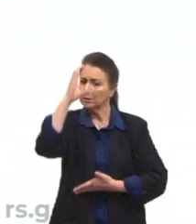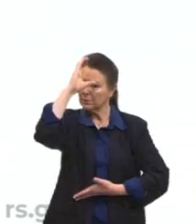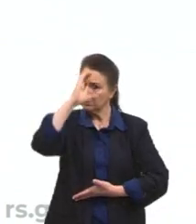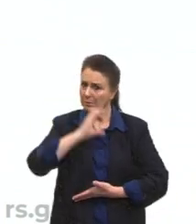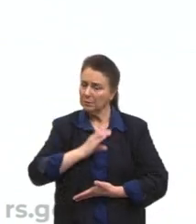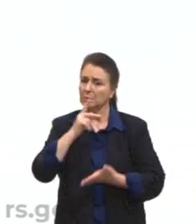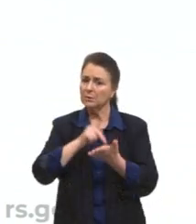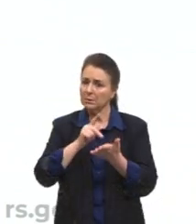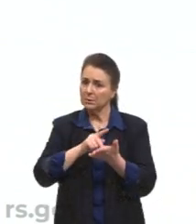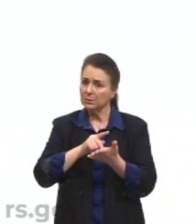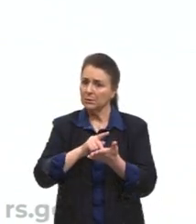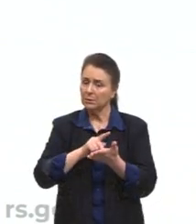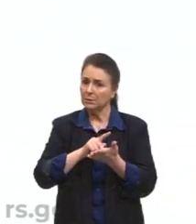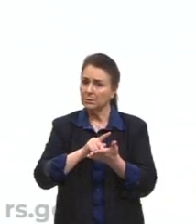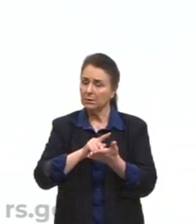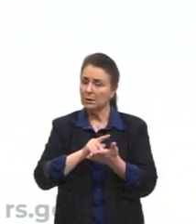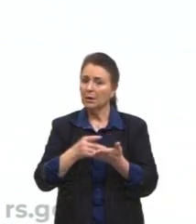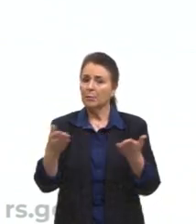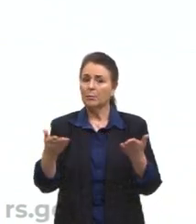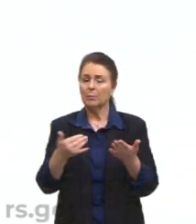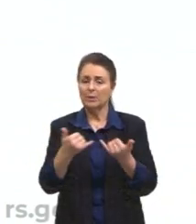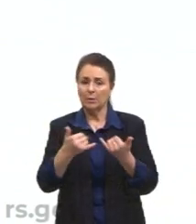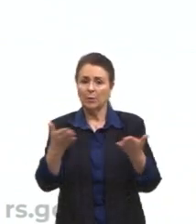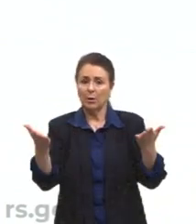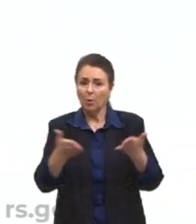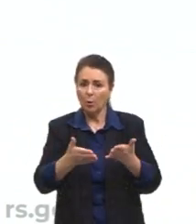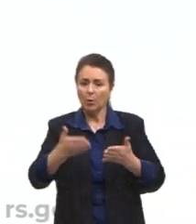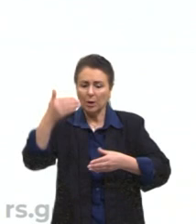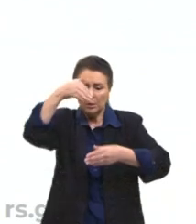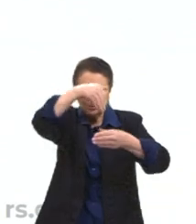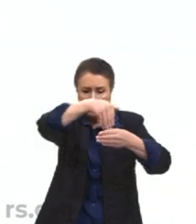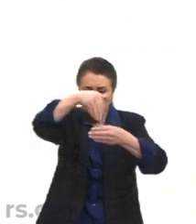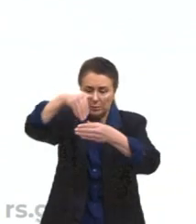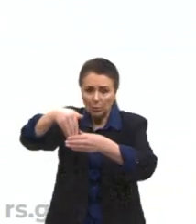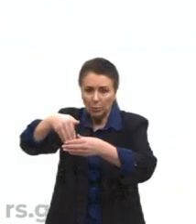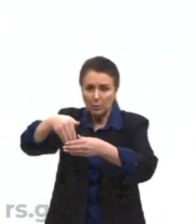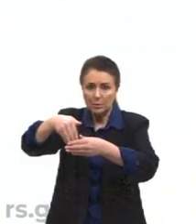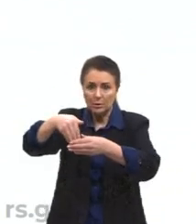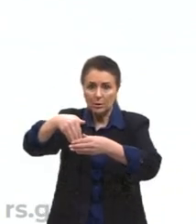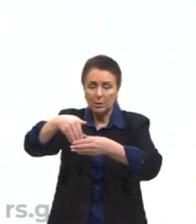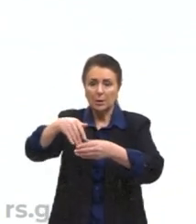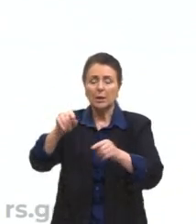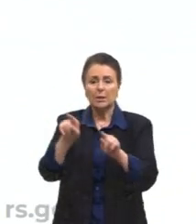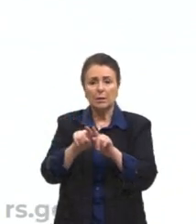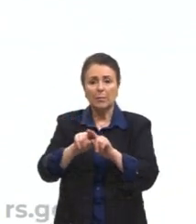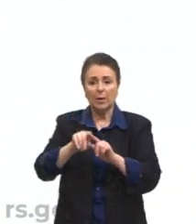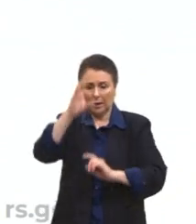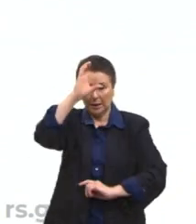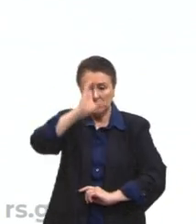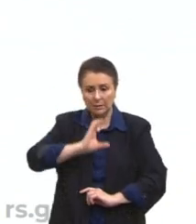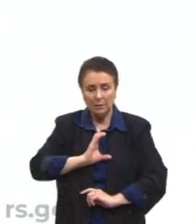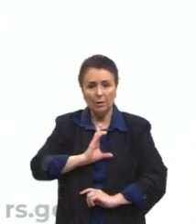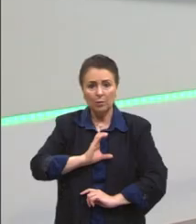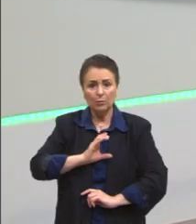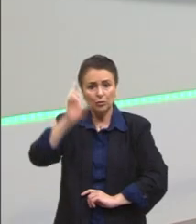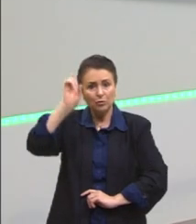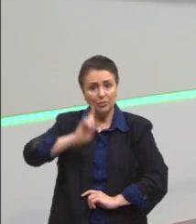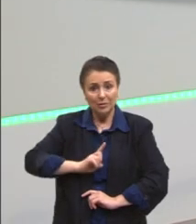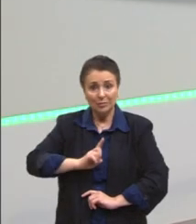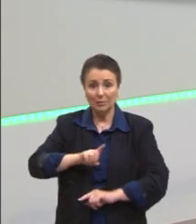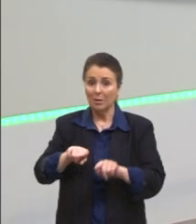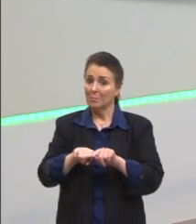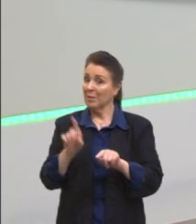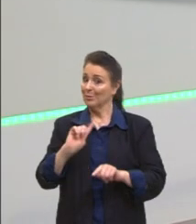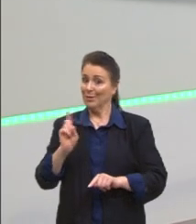esse exercício Por exemplo agora nas eleições o exercício do voto o exercício da Cidadania mas não se